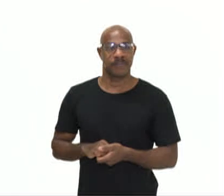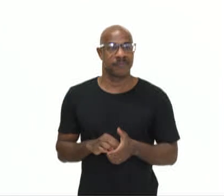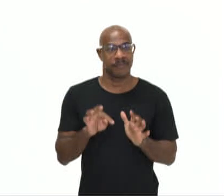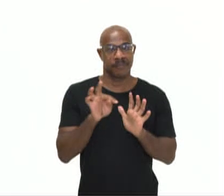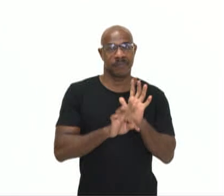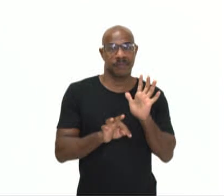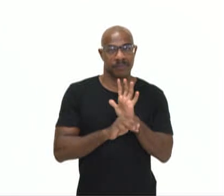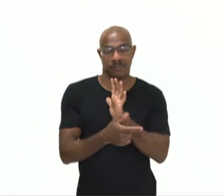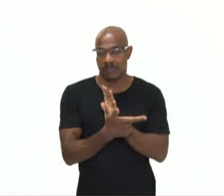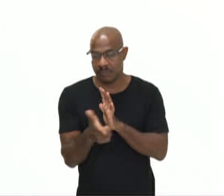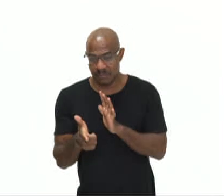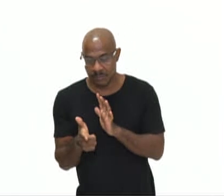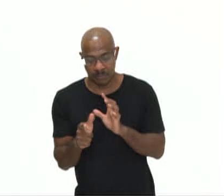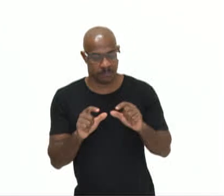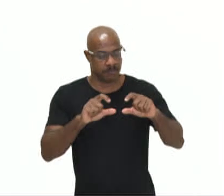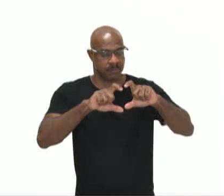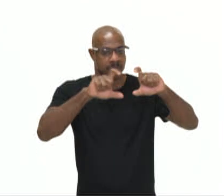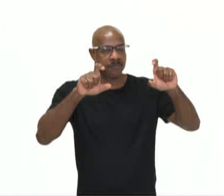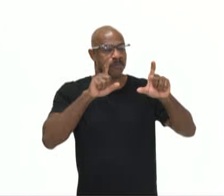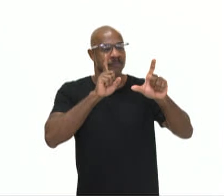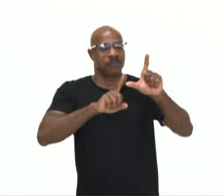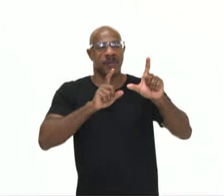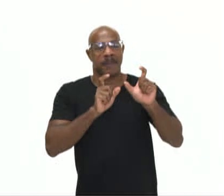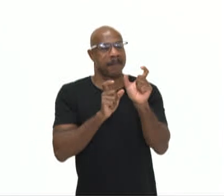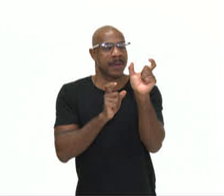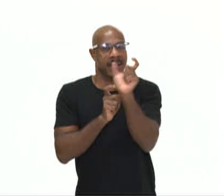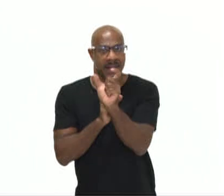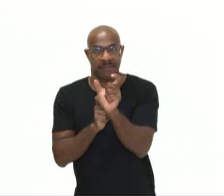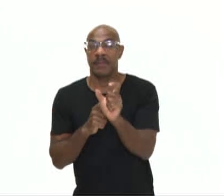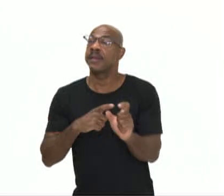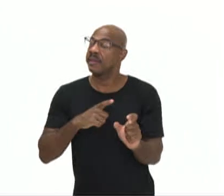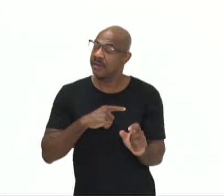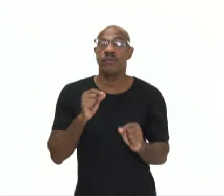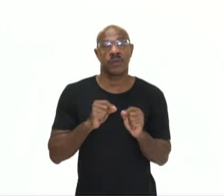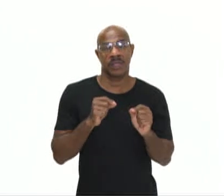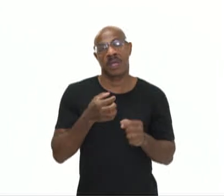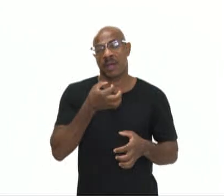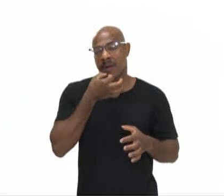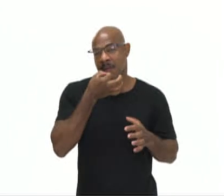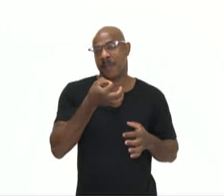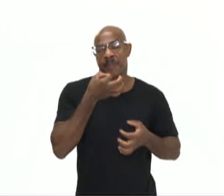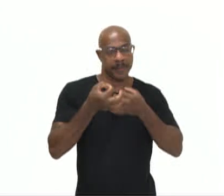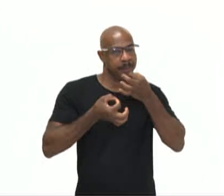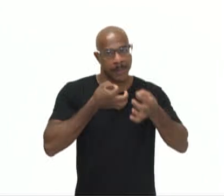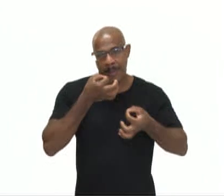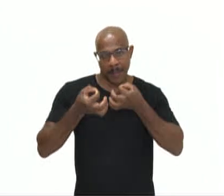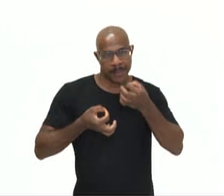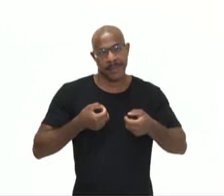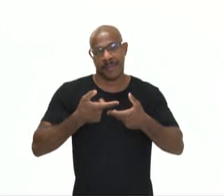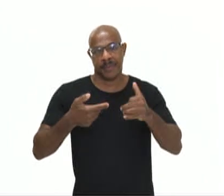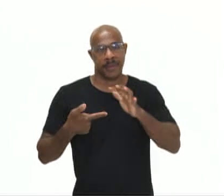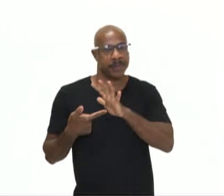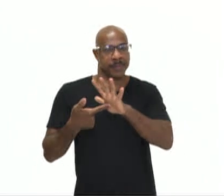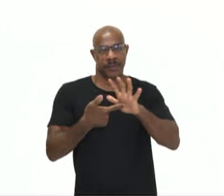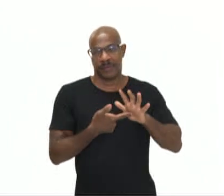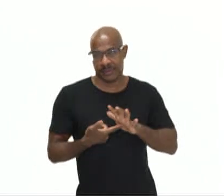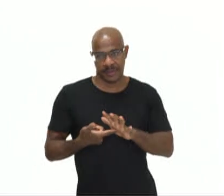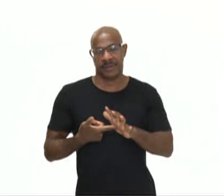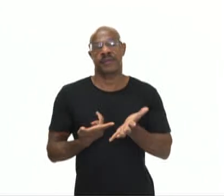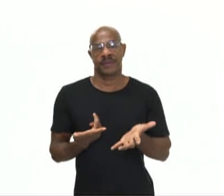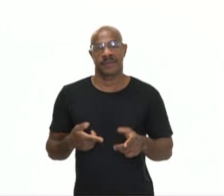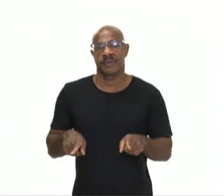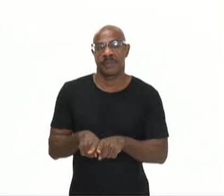tendo palavras, evidencia-se que houve um trabalho argumentativo em defesa das opiniões apresentadas e